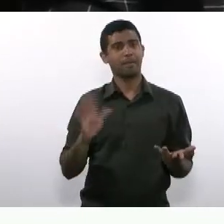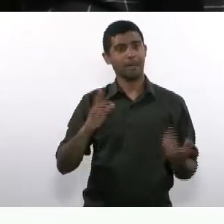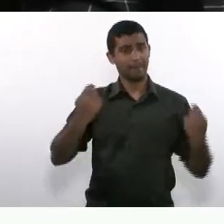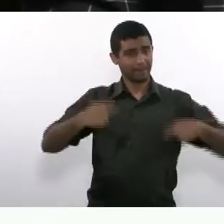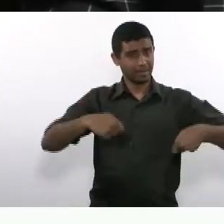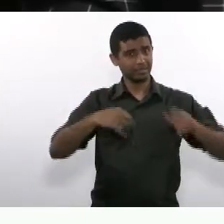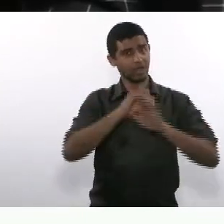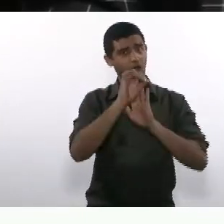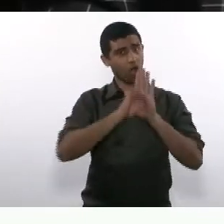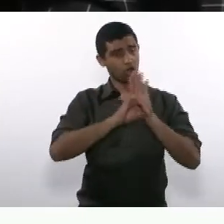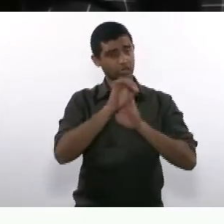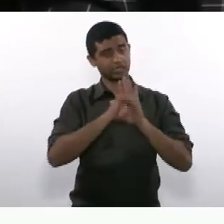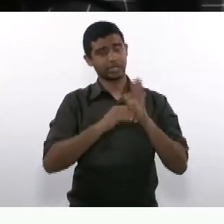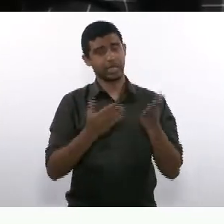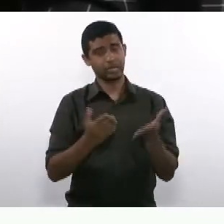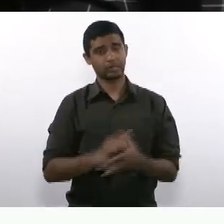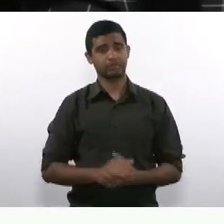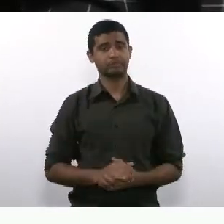gente